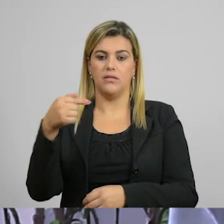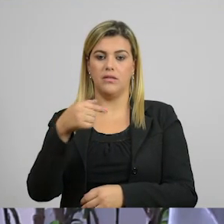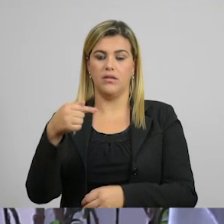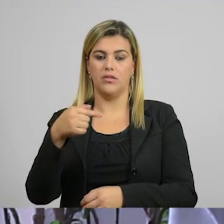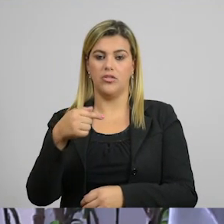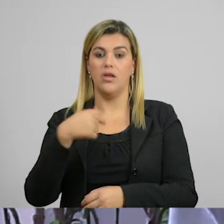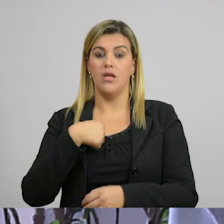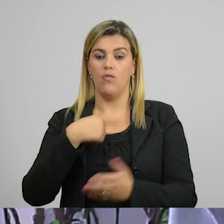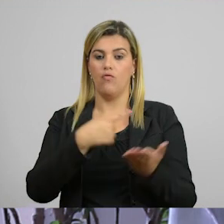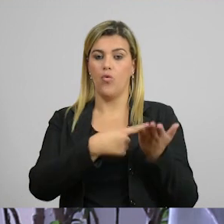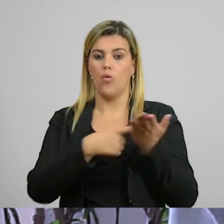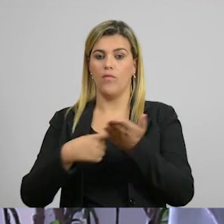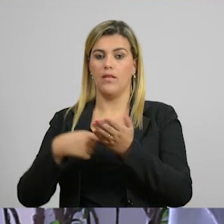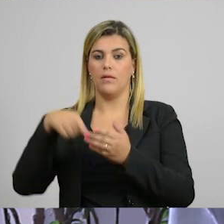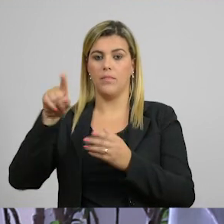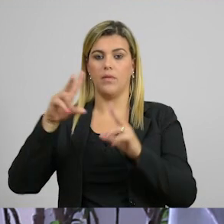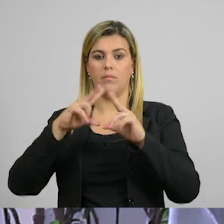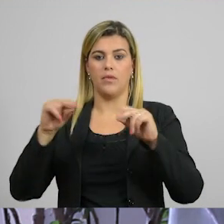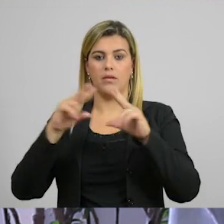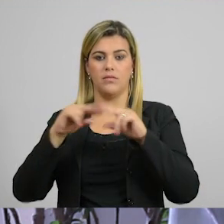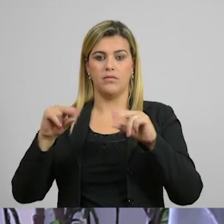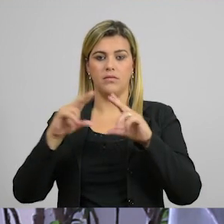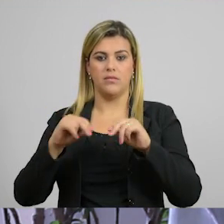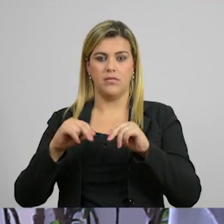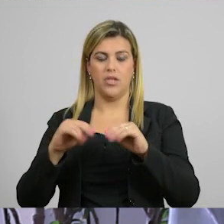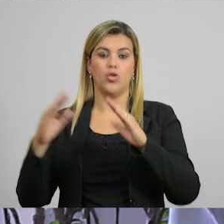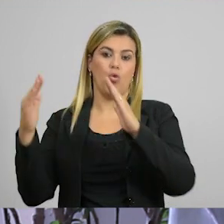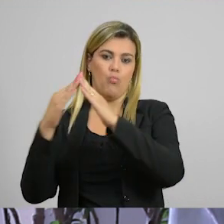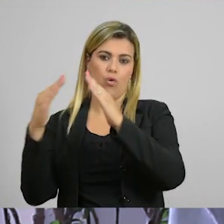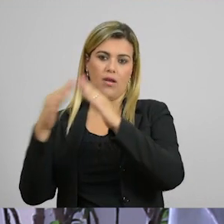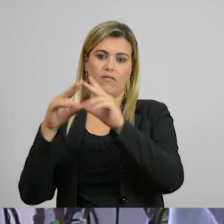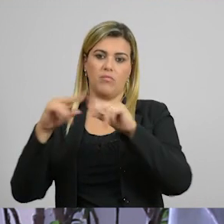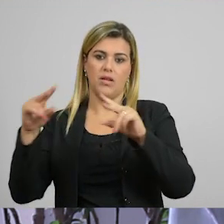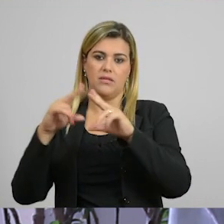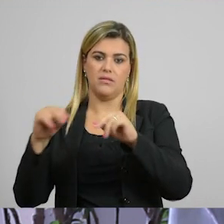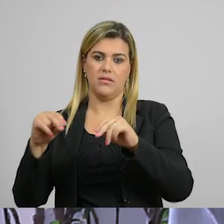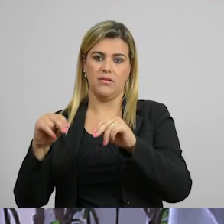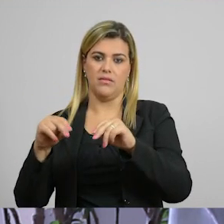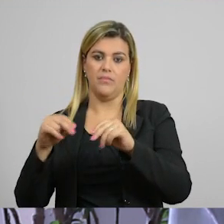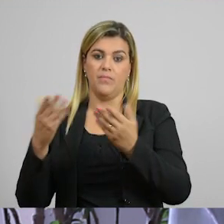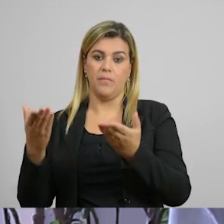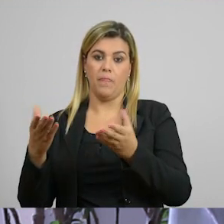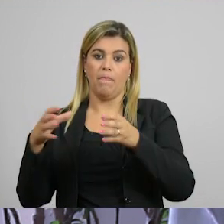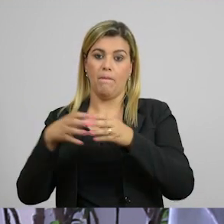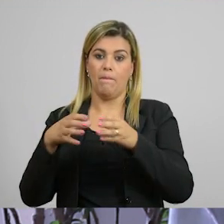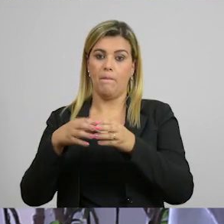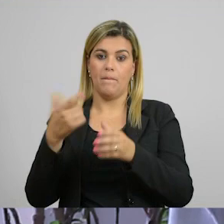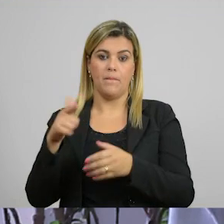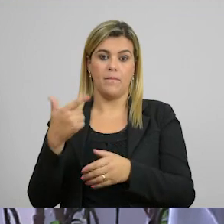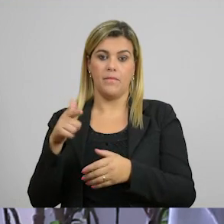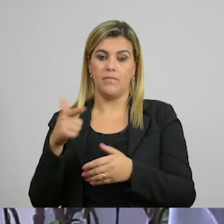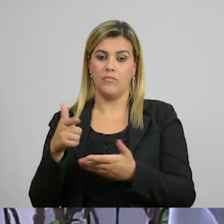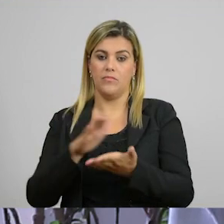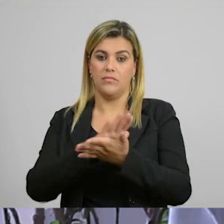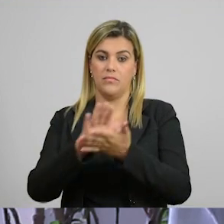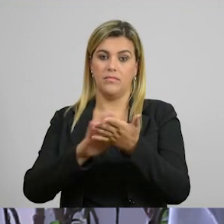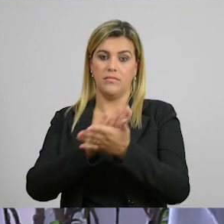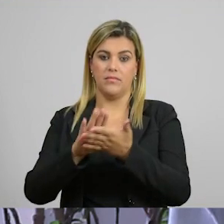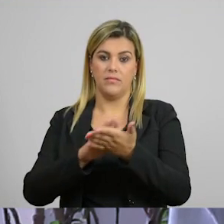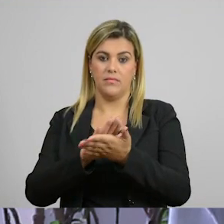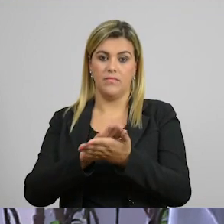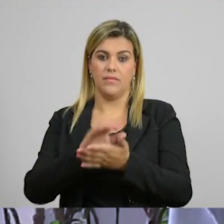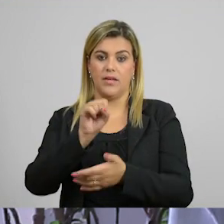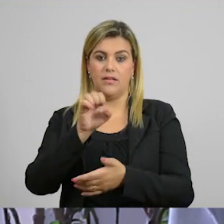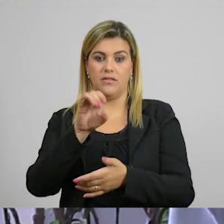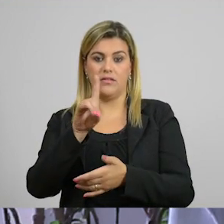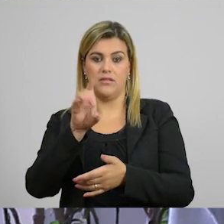Depois, em 1977, eu fui convidada para ir para Brasília. Então, eu morava em Brasília. O conselho não tinha sede,